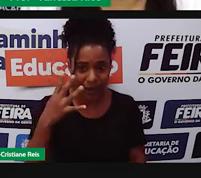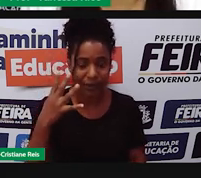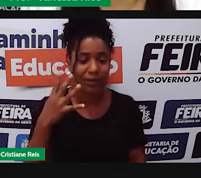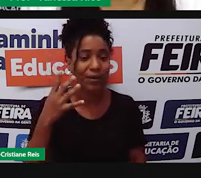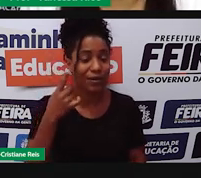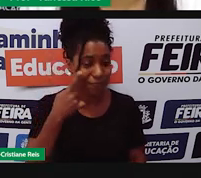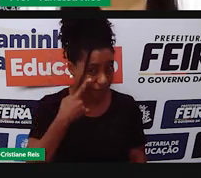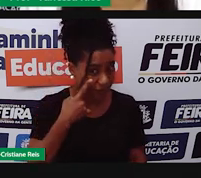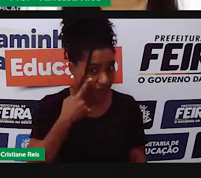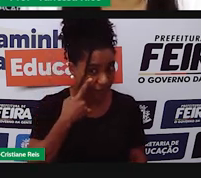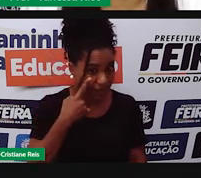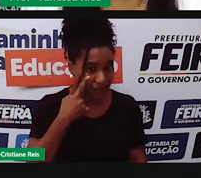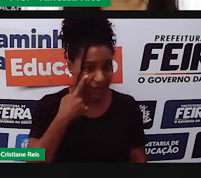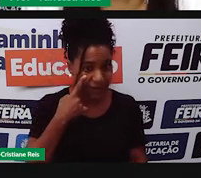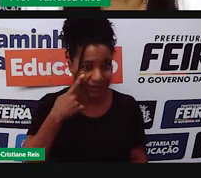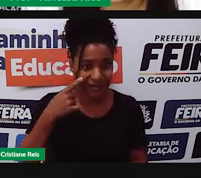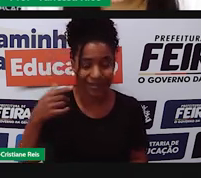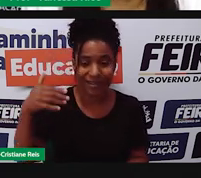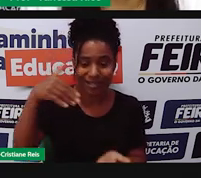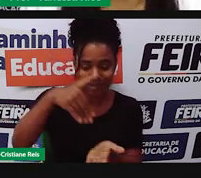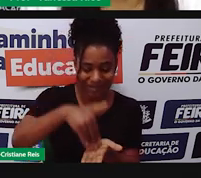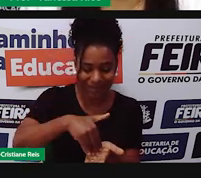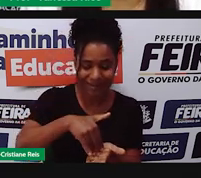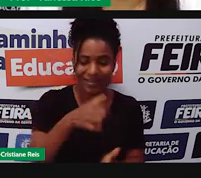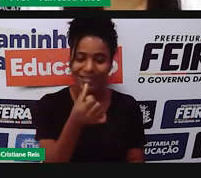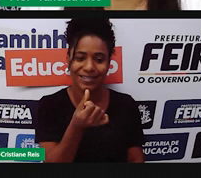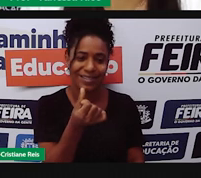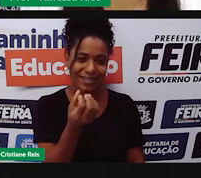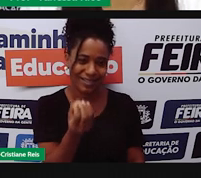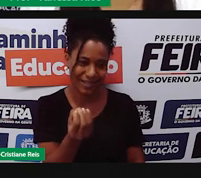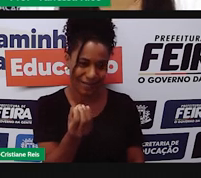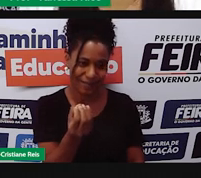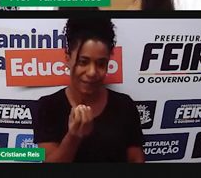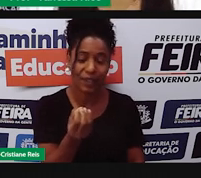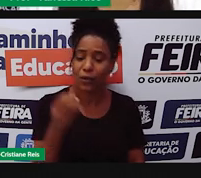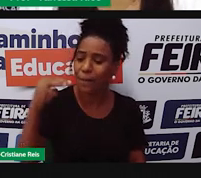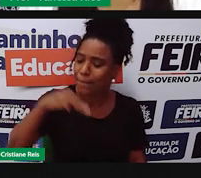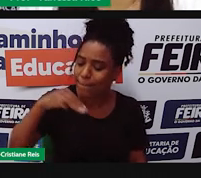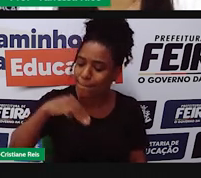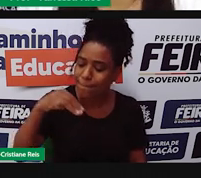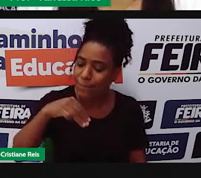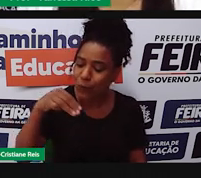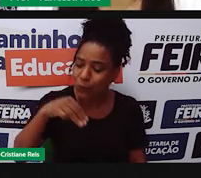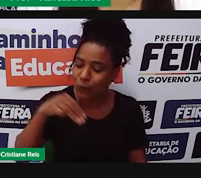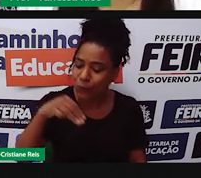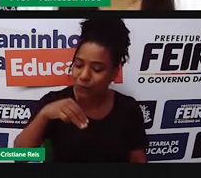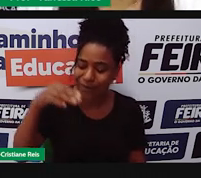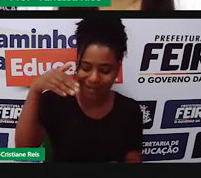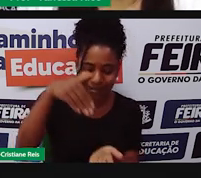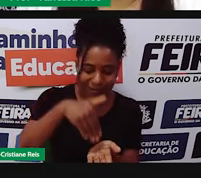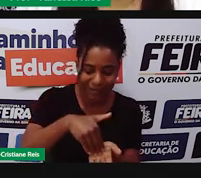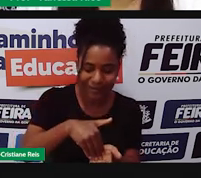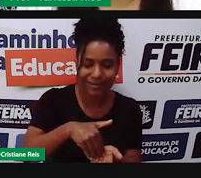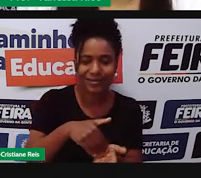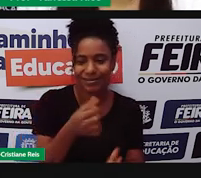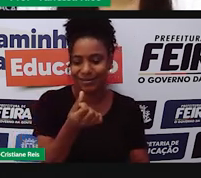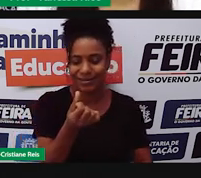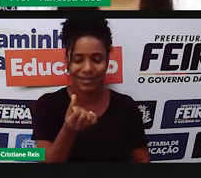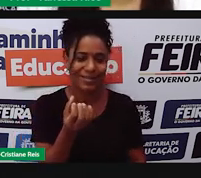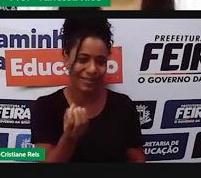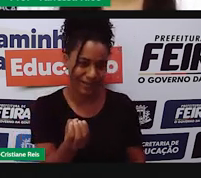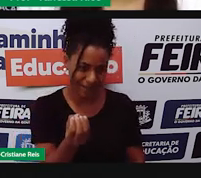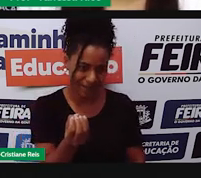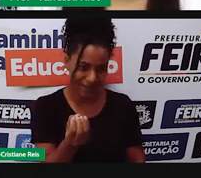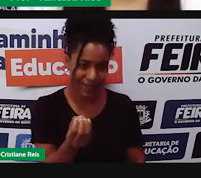ele conta até 60. Então, o ponteiro dos minutos, ele conta até 60. E